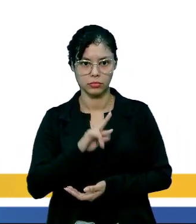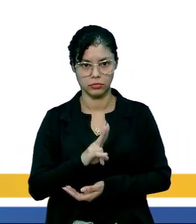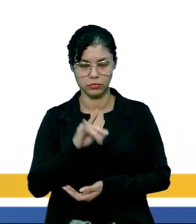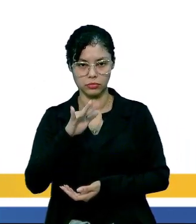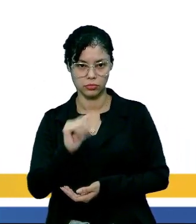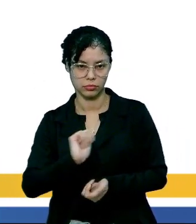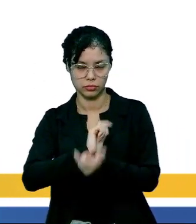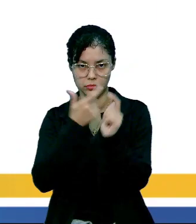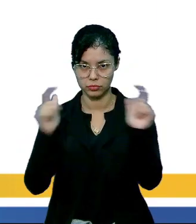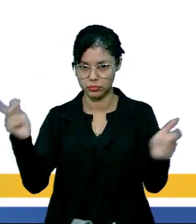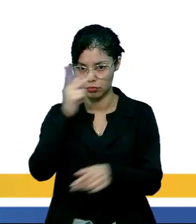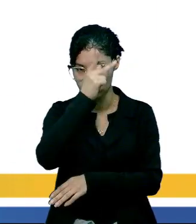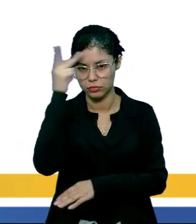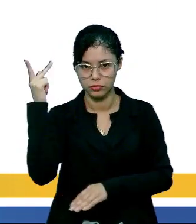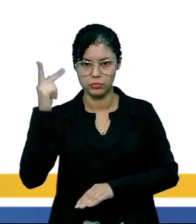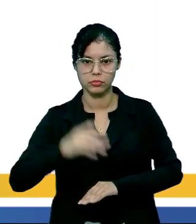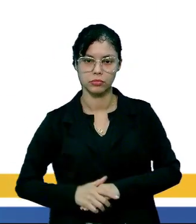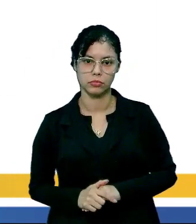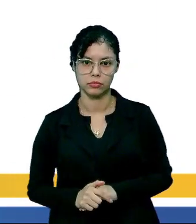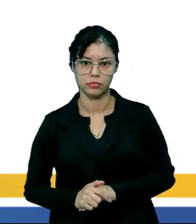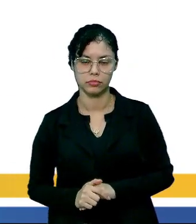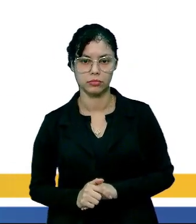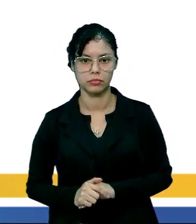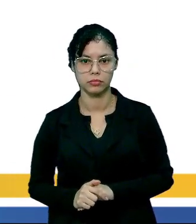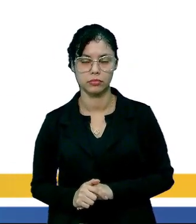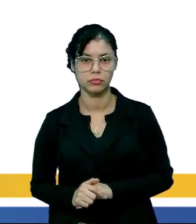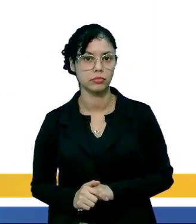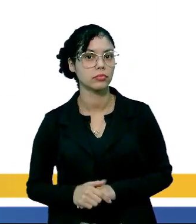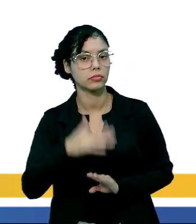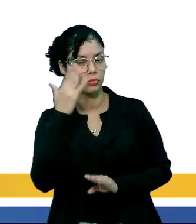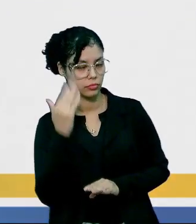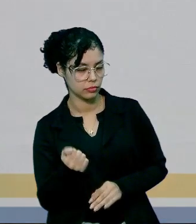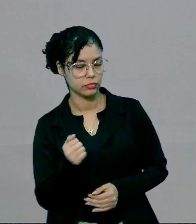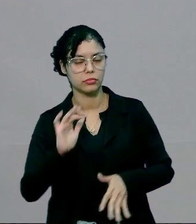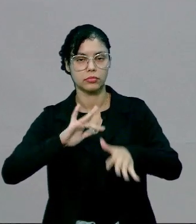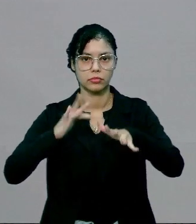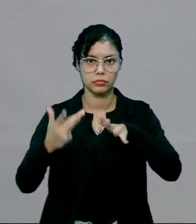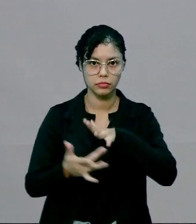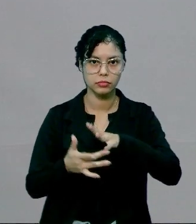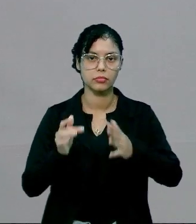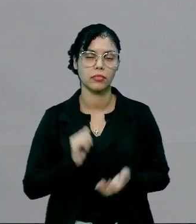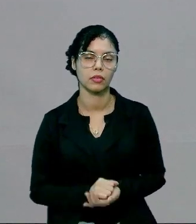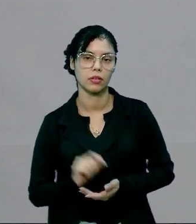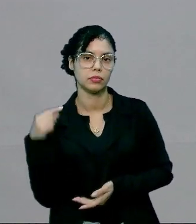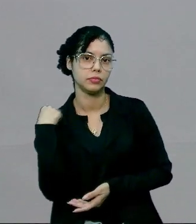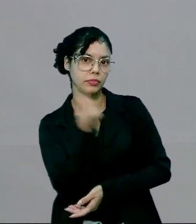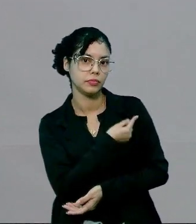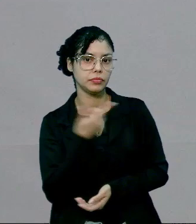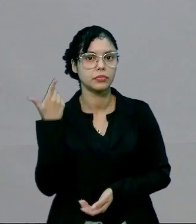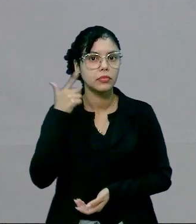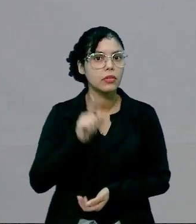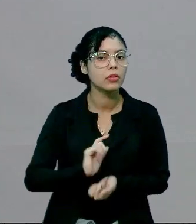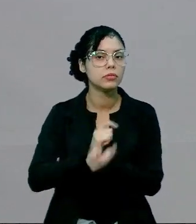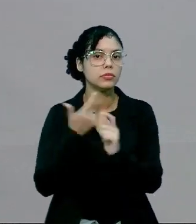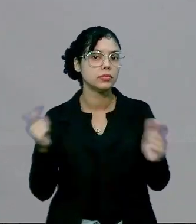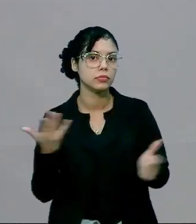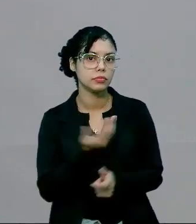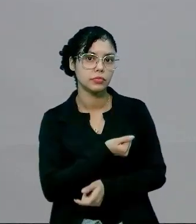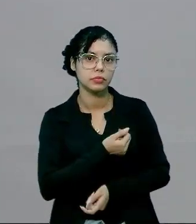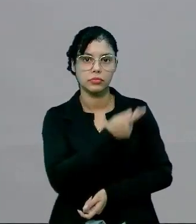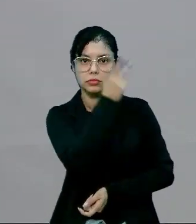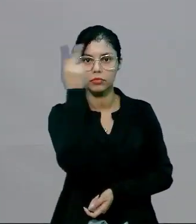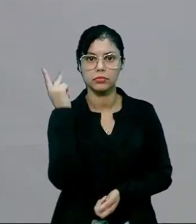e atingir um número incontável de pessoas. Então nós sabemos que nas redes sociais nós alcançamos um número muito